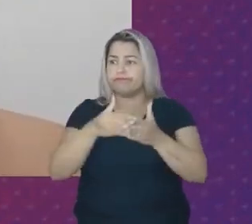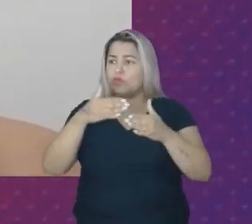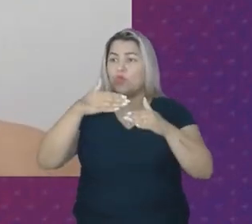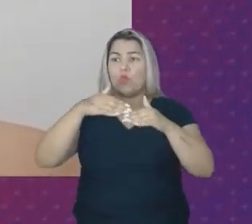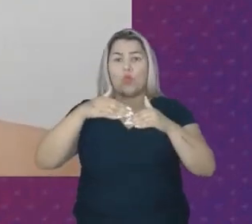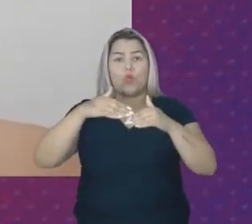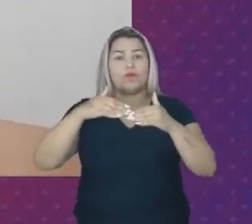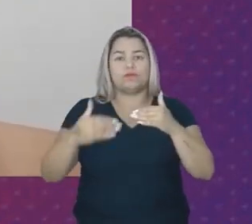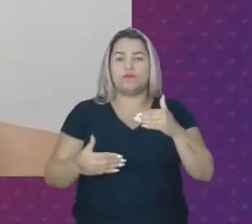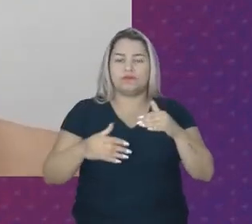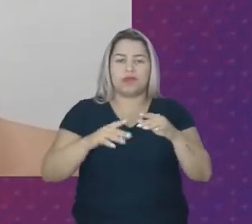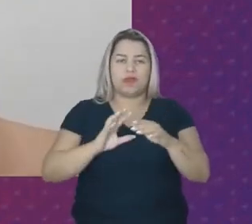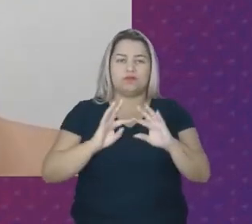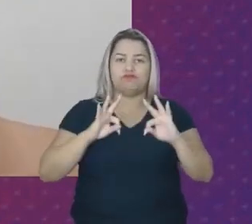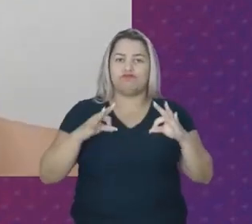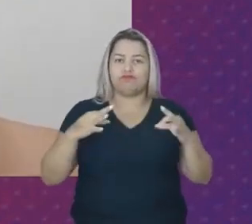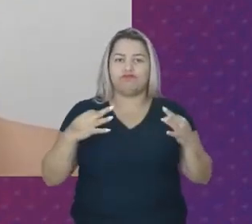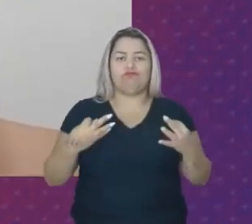frente dele.